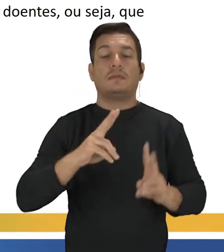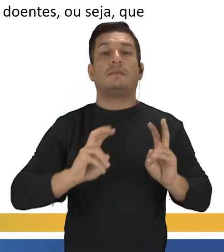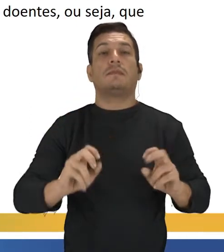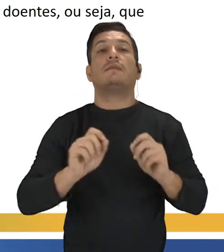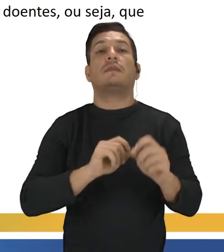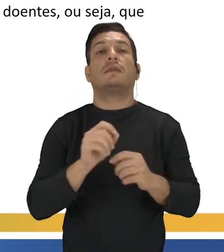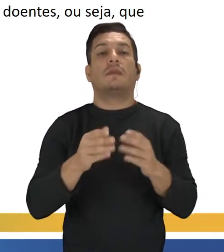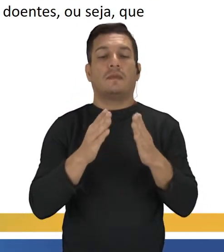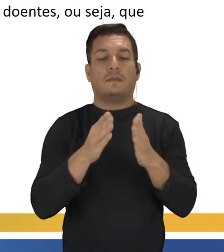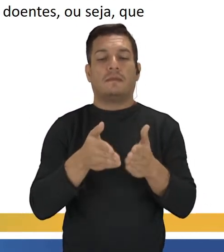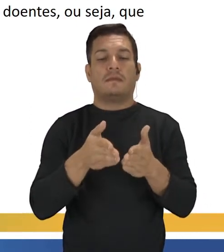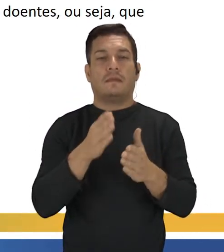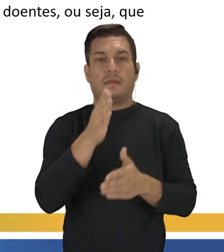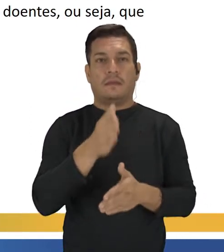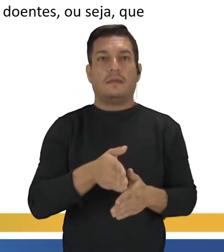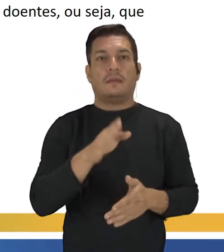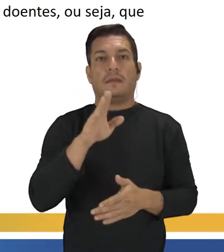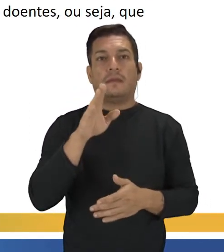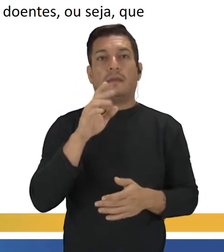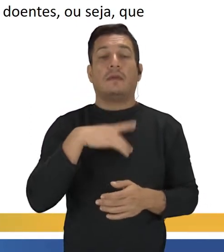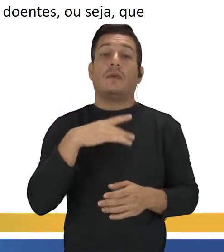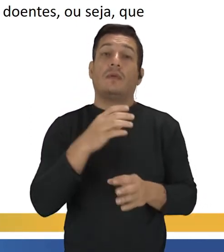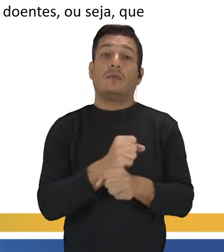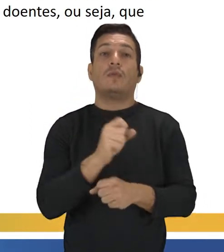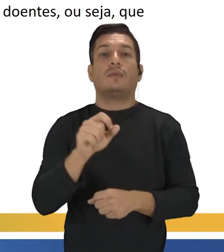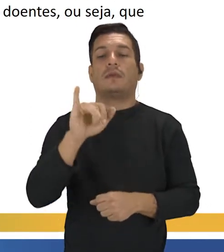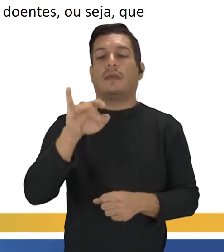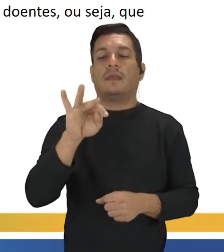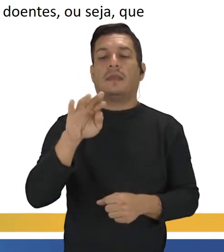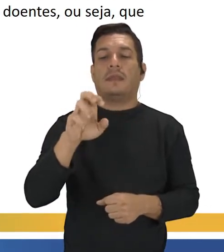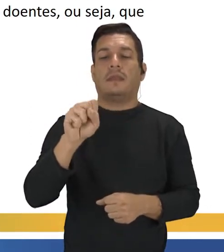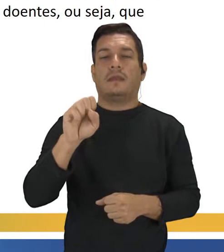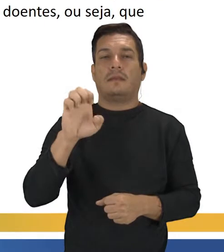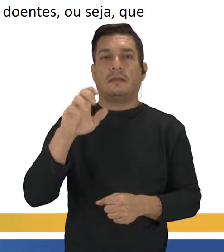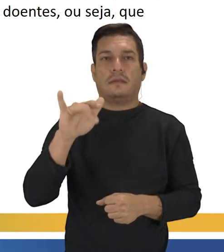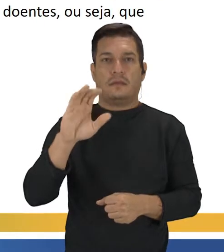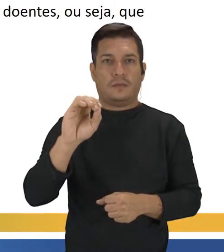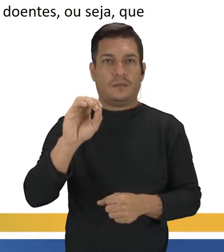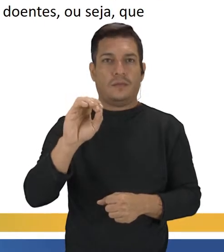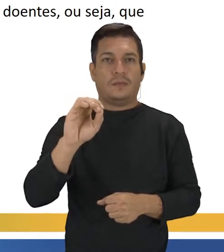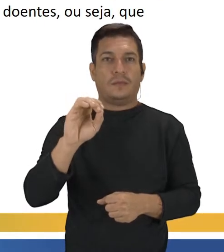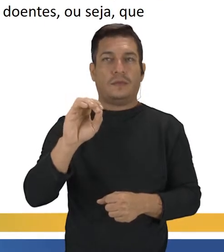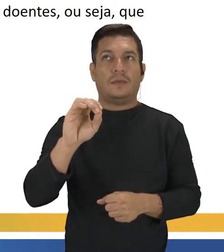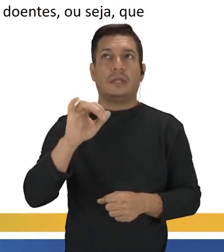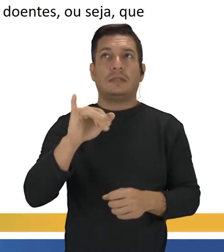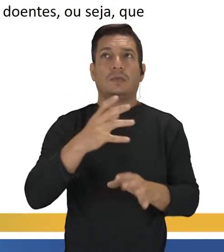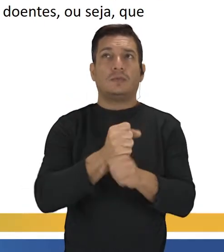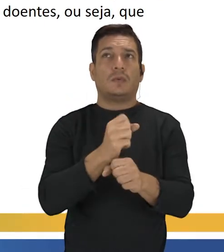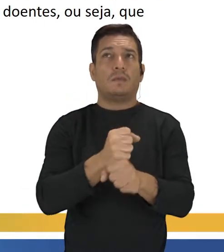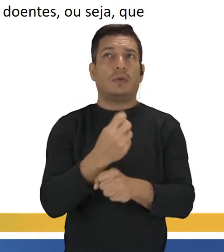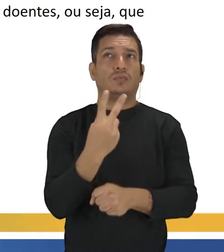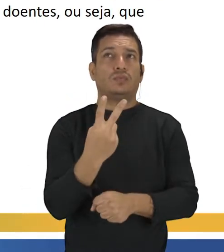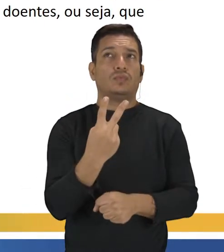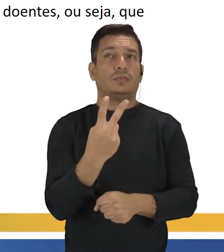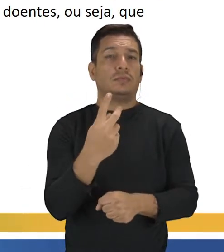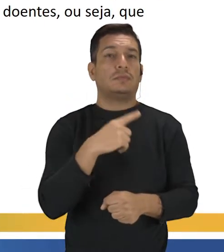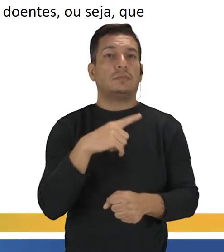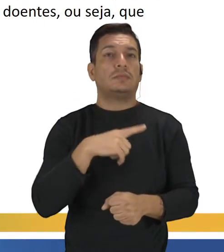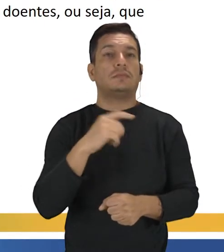está aqui no meio. Ó. Isso aqui monta o que a gente chama de interseção. Então aqui, ó, se eu somar esses dois, eu